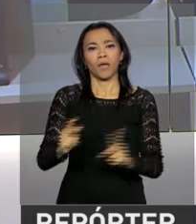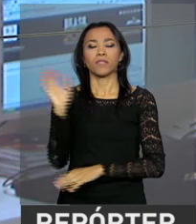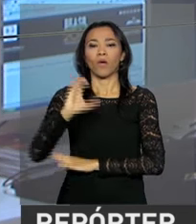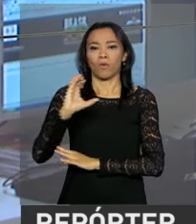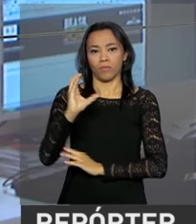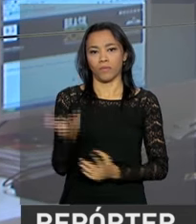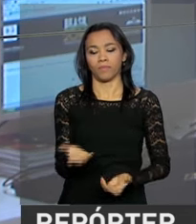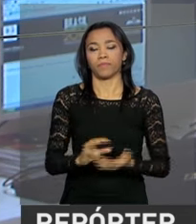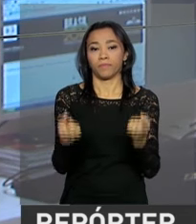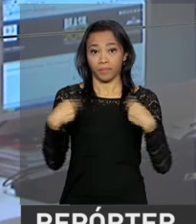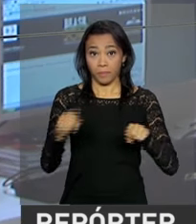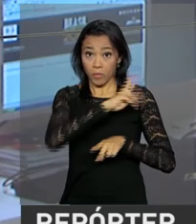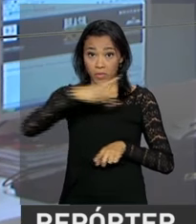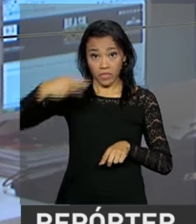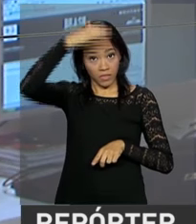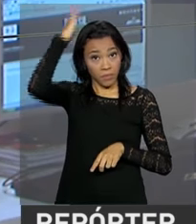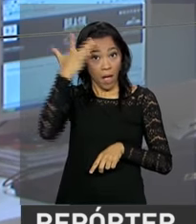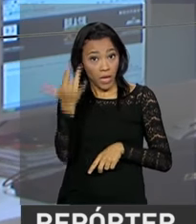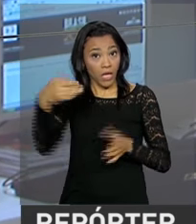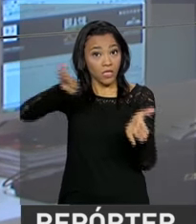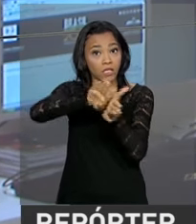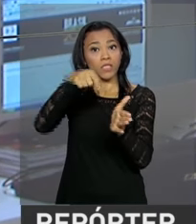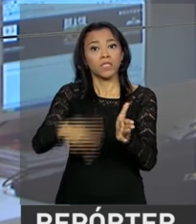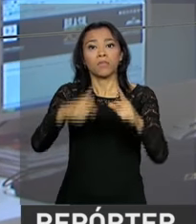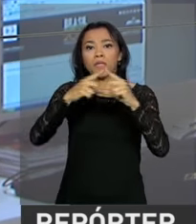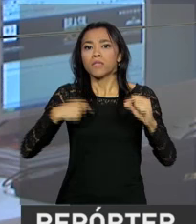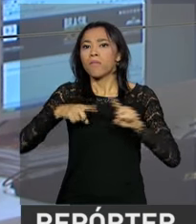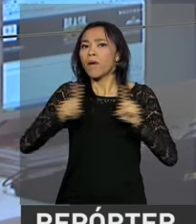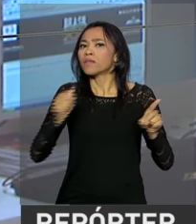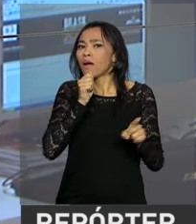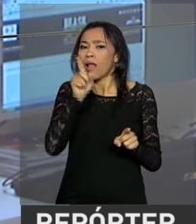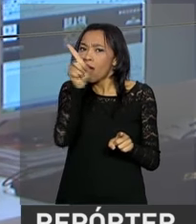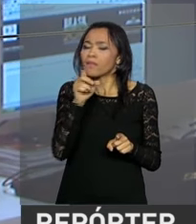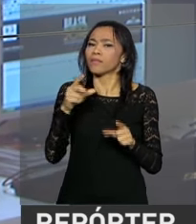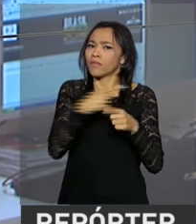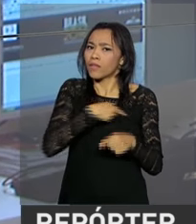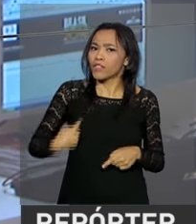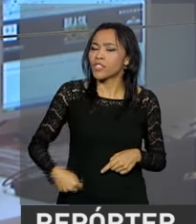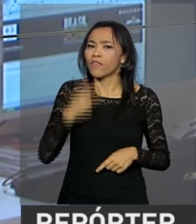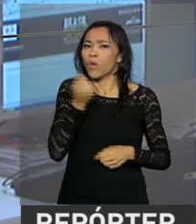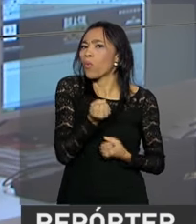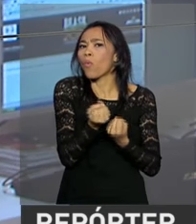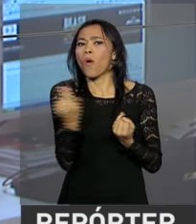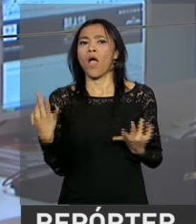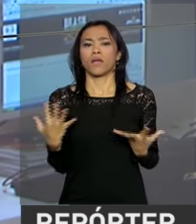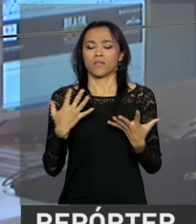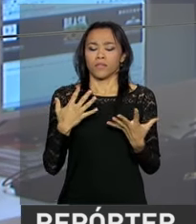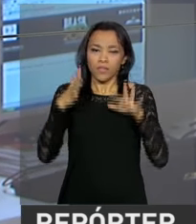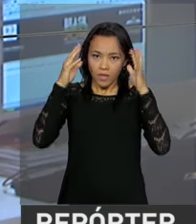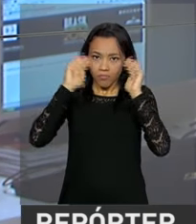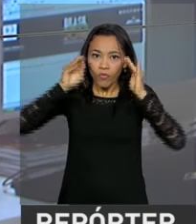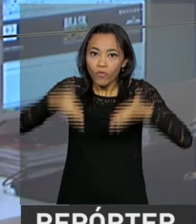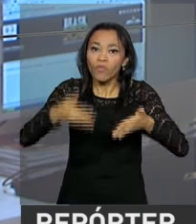Colômbia. E o presidente Temer chega amanhã a Brasília, mas ainda na China. Ele adiantou quais vão ser as prioridades do governo